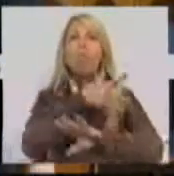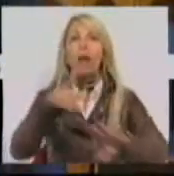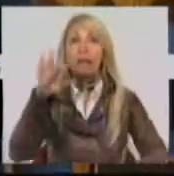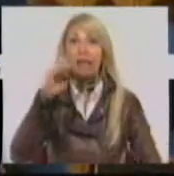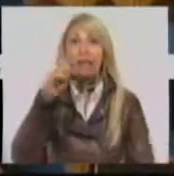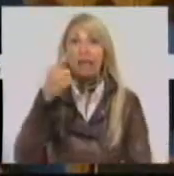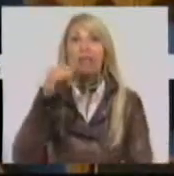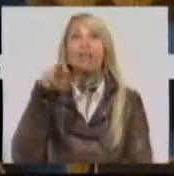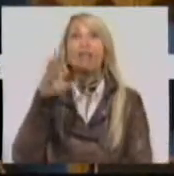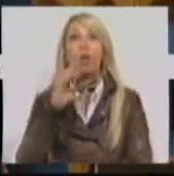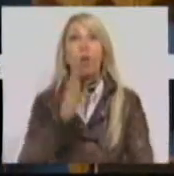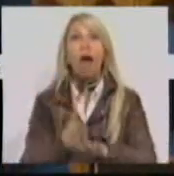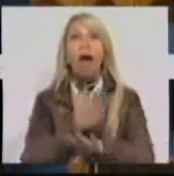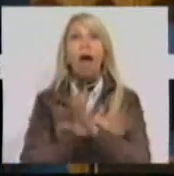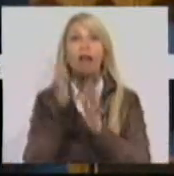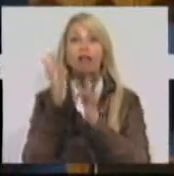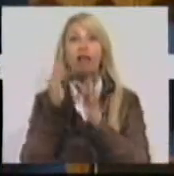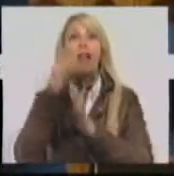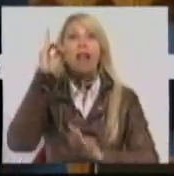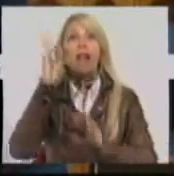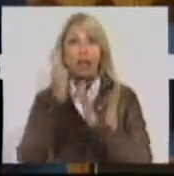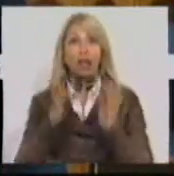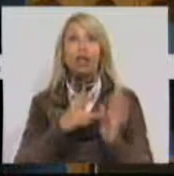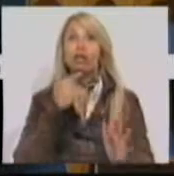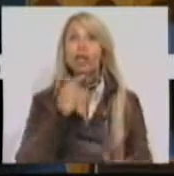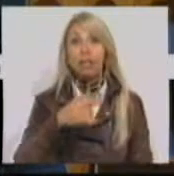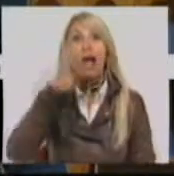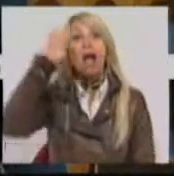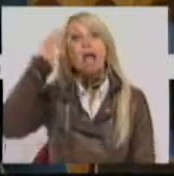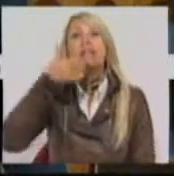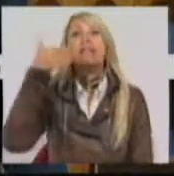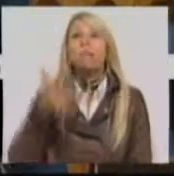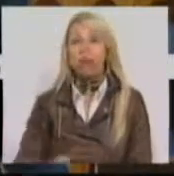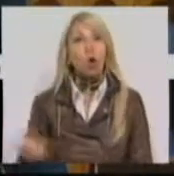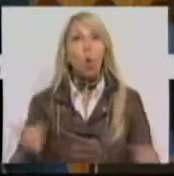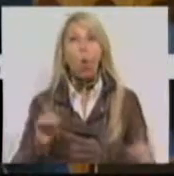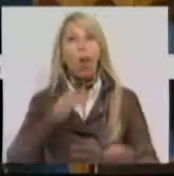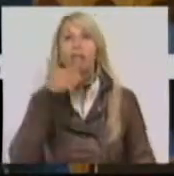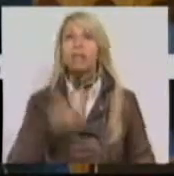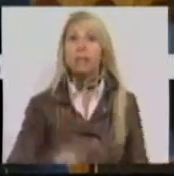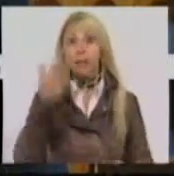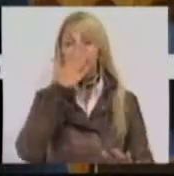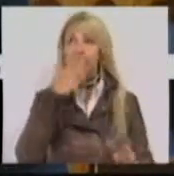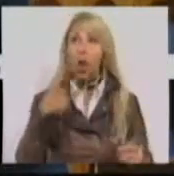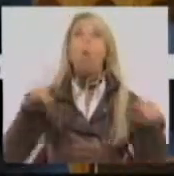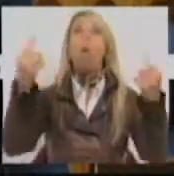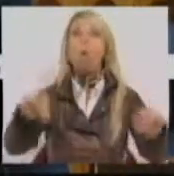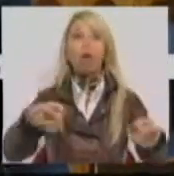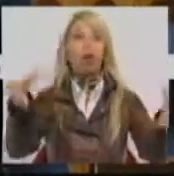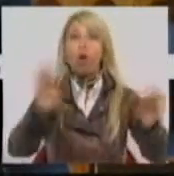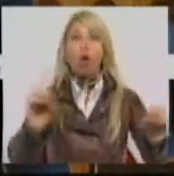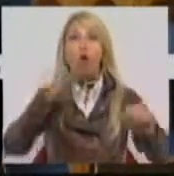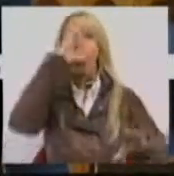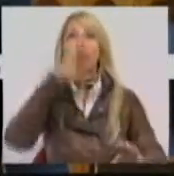de Cristo, que dizia, saber não é saber, se mais ninguém sabe o que sabemos. Ora, a política cultural de um governo é